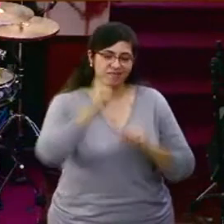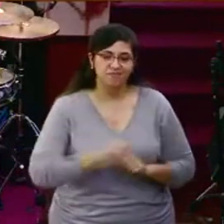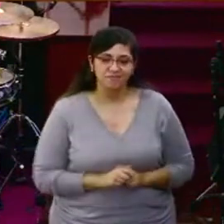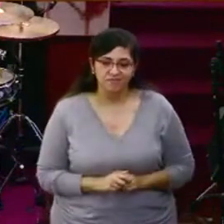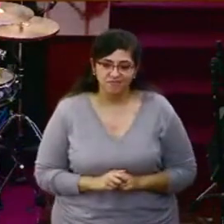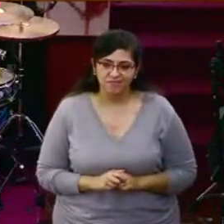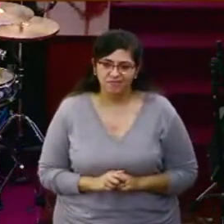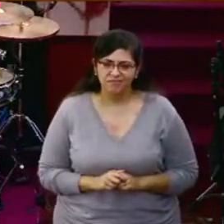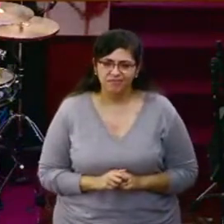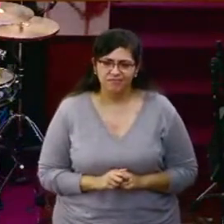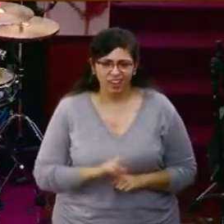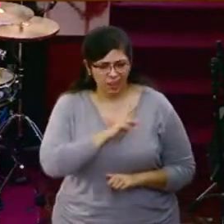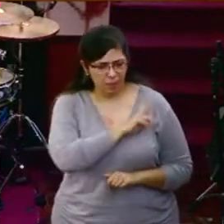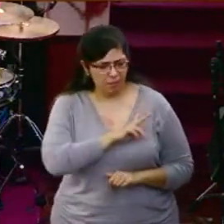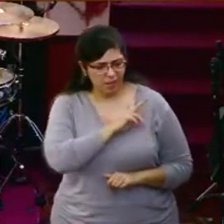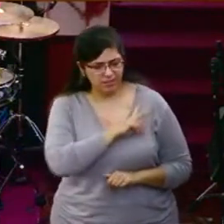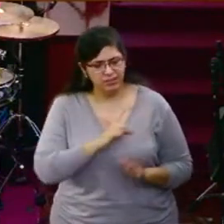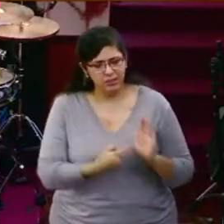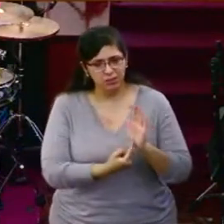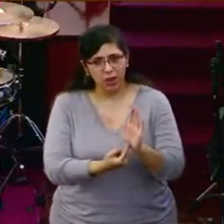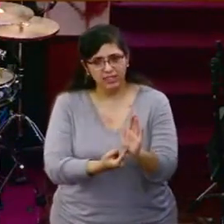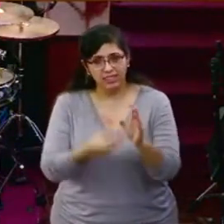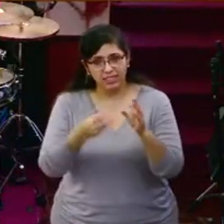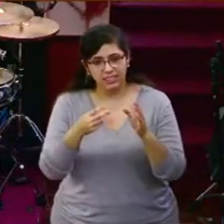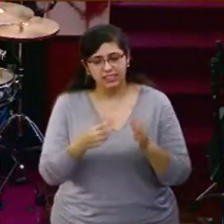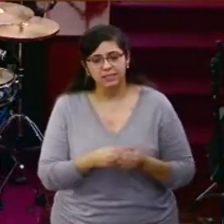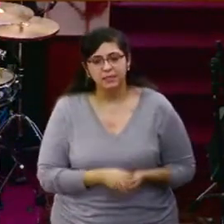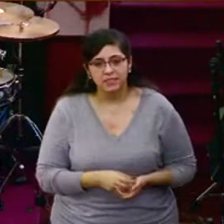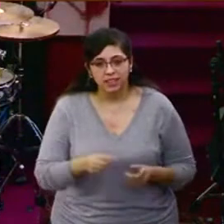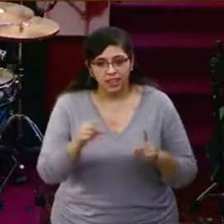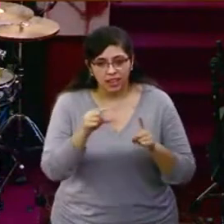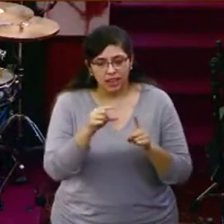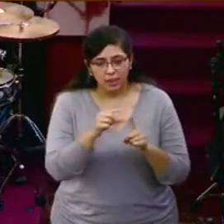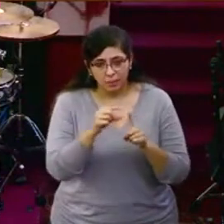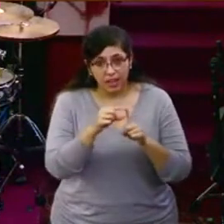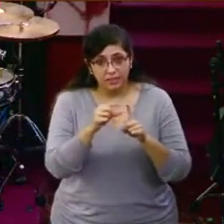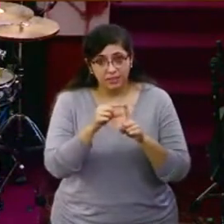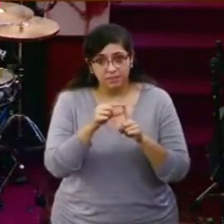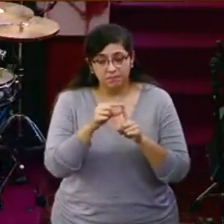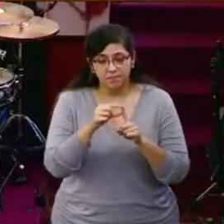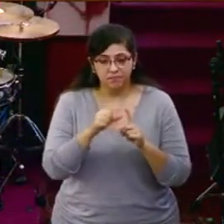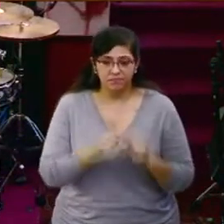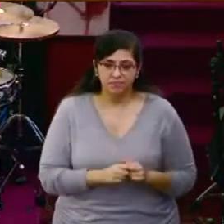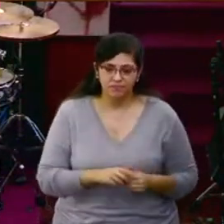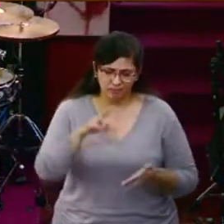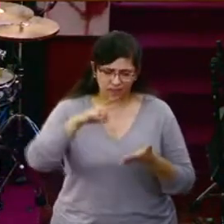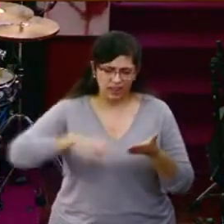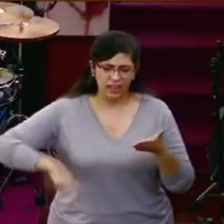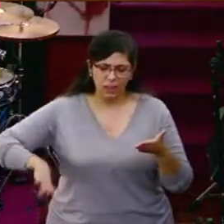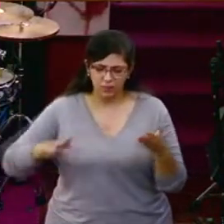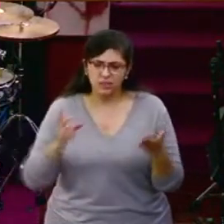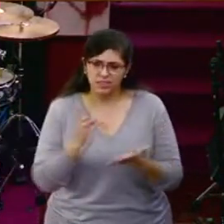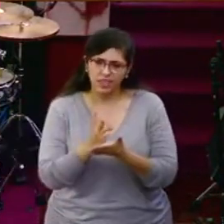irmãos quando o paulo usa essa expressão aqui do versículo 12 até o versículo 13 para nós que lemos a bíblia o tempo inteiro eu